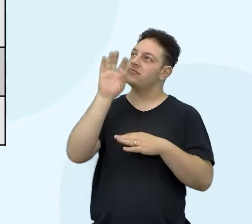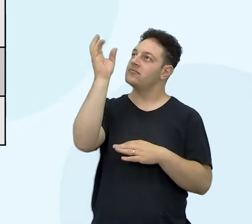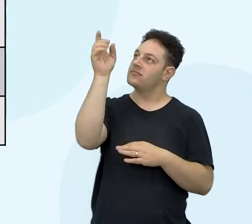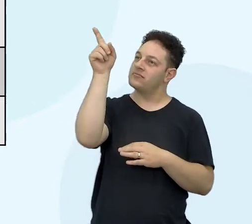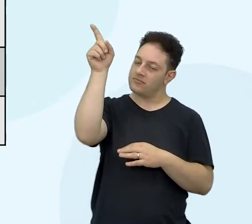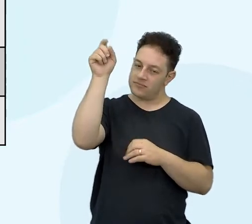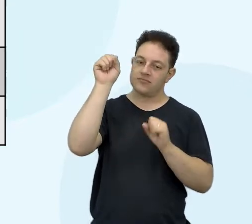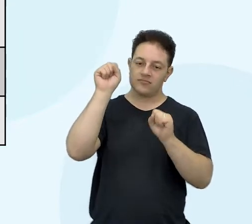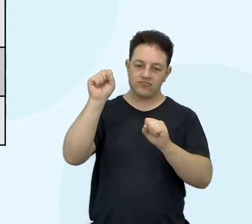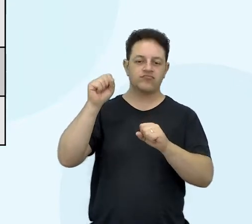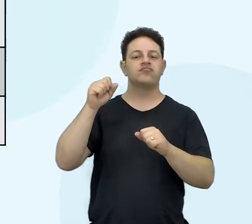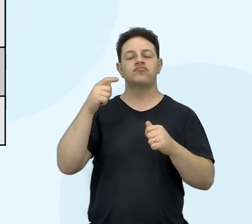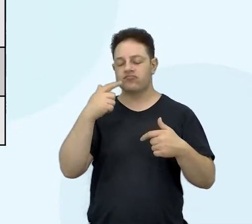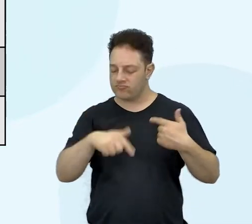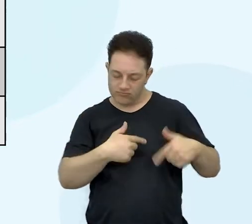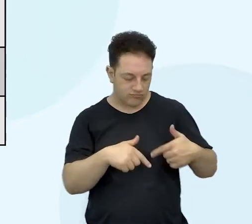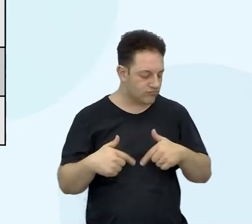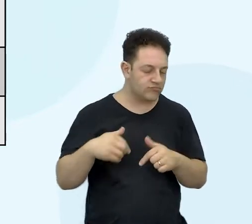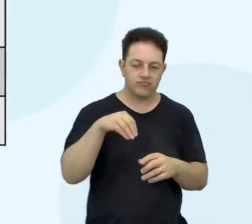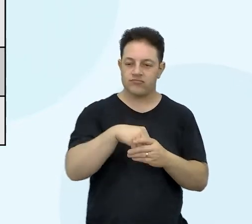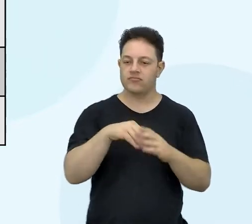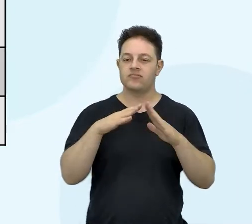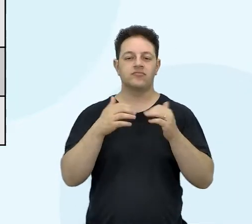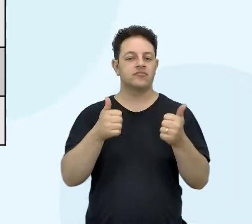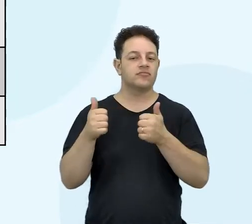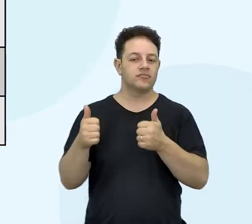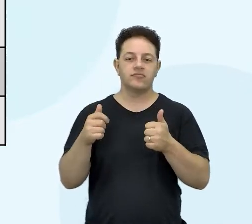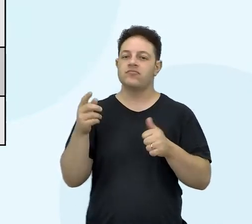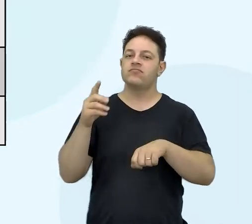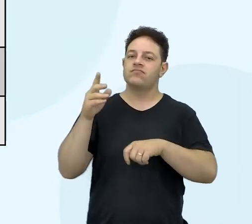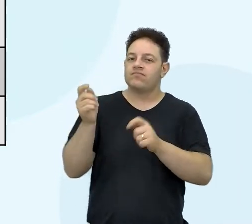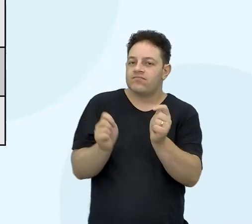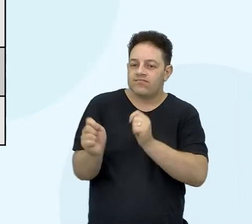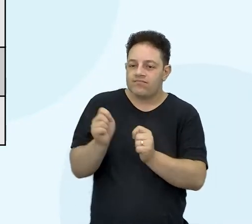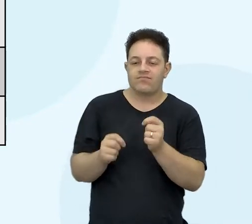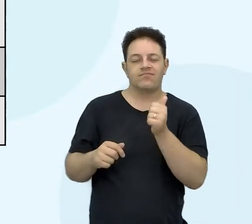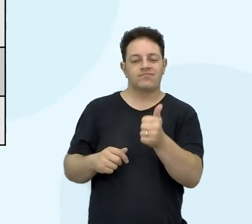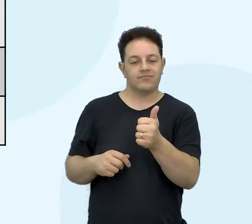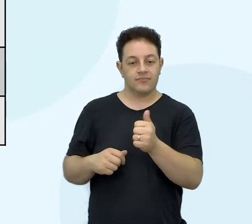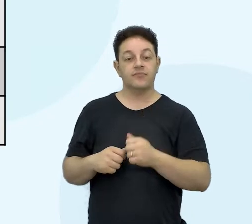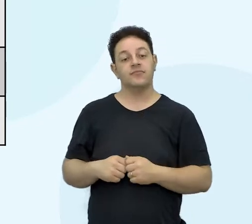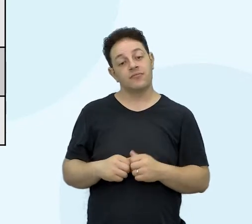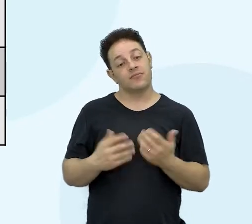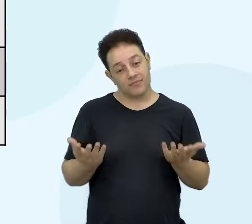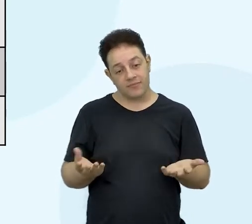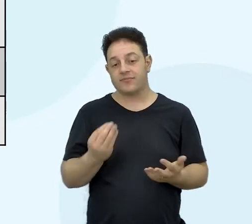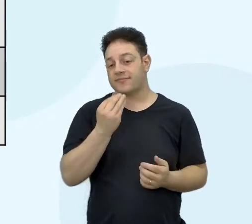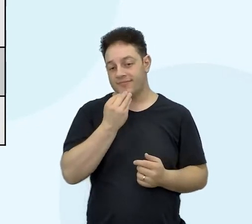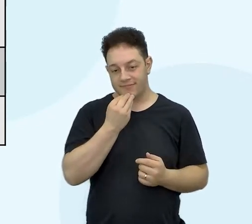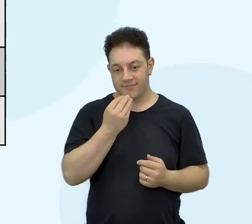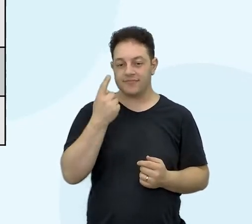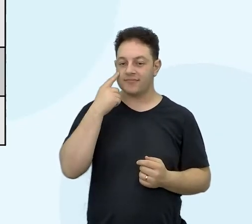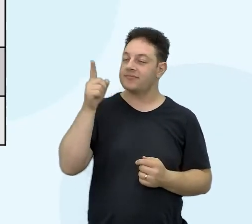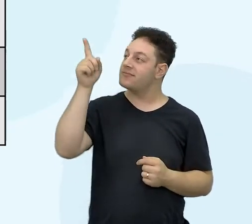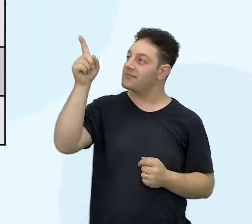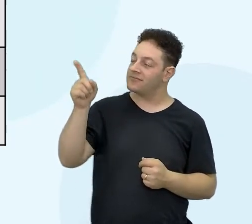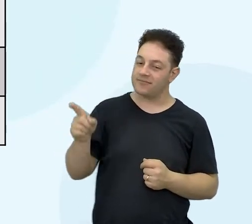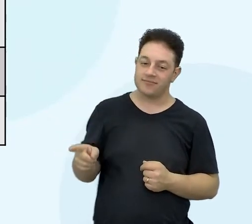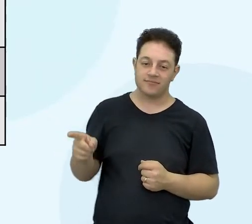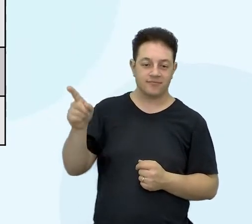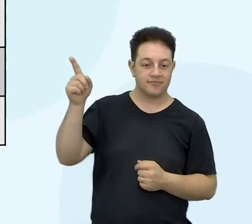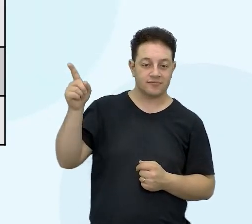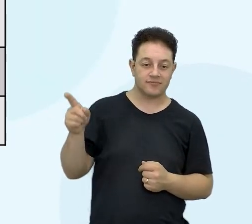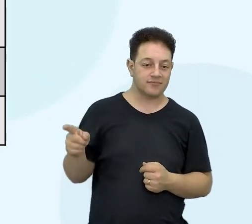para fazer um bom trabalho, para ter uma boa eficiência. Evidentemente, não está aqui